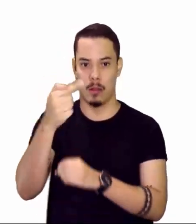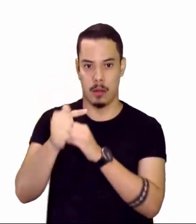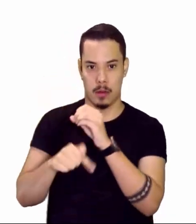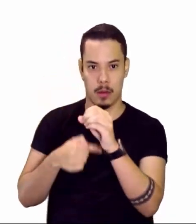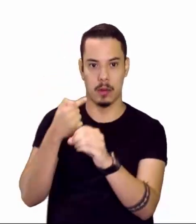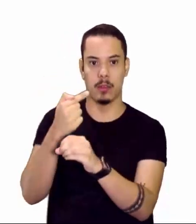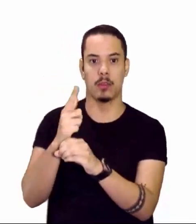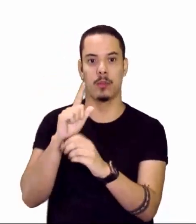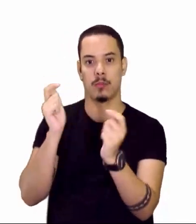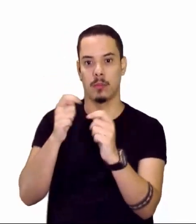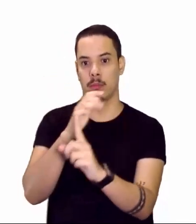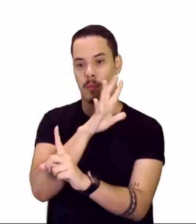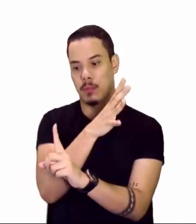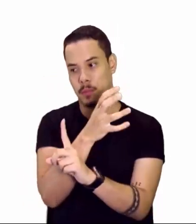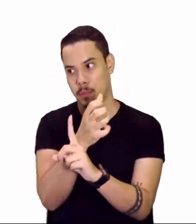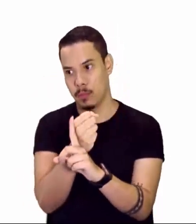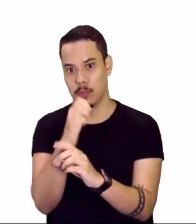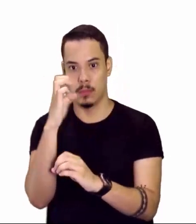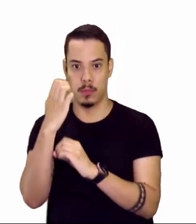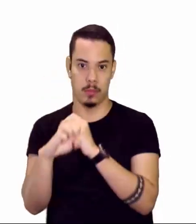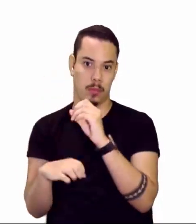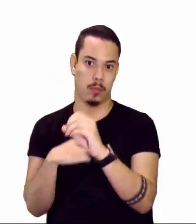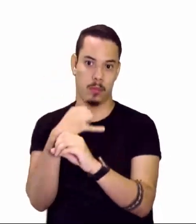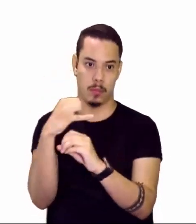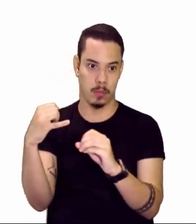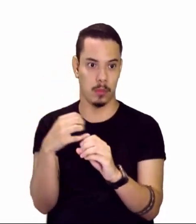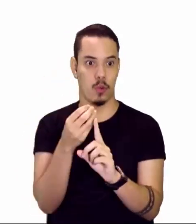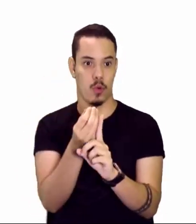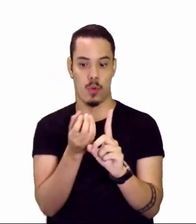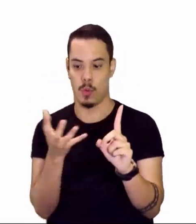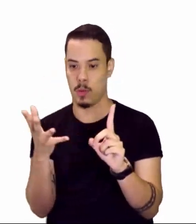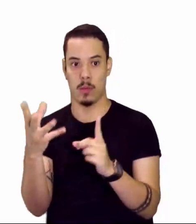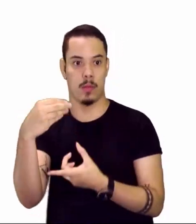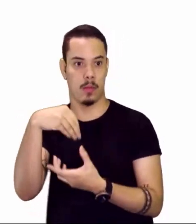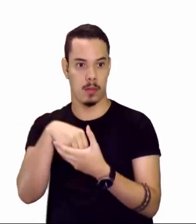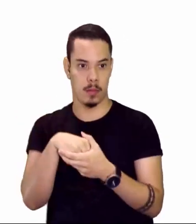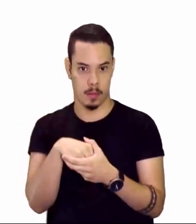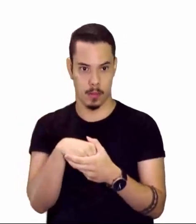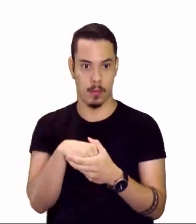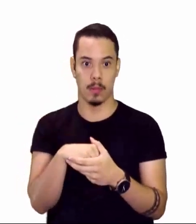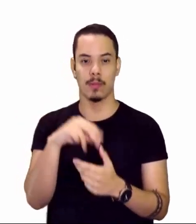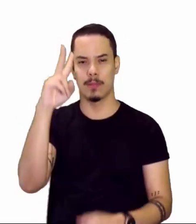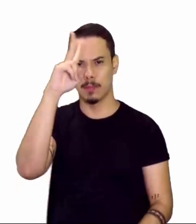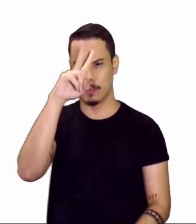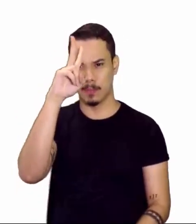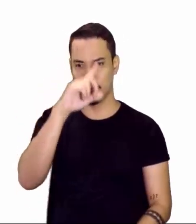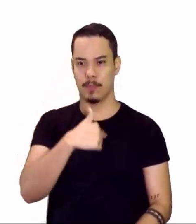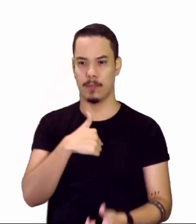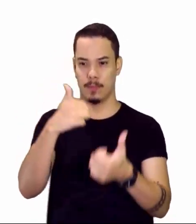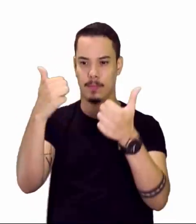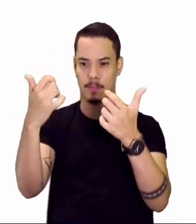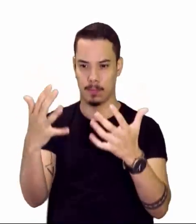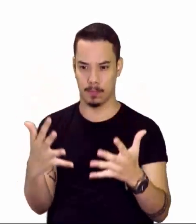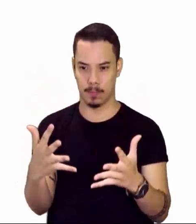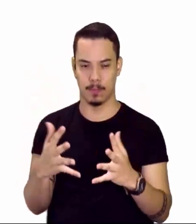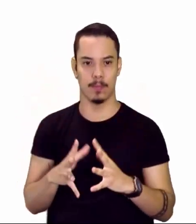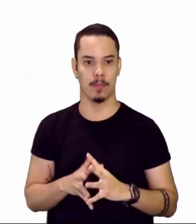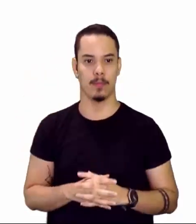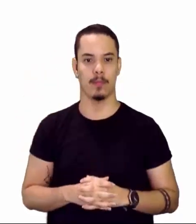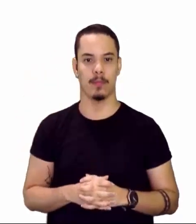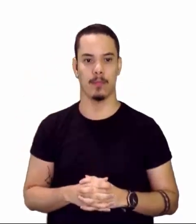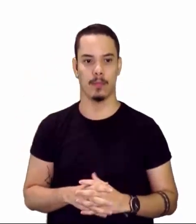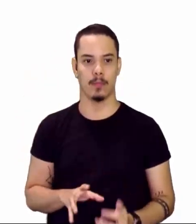de atrair os elétrons compartilhados nessa ligação. Lembra lá que a gente falou? Os